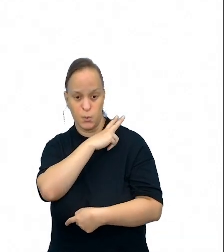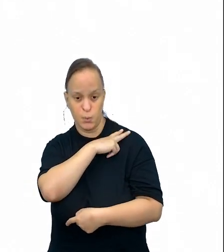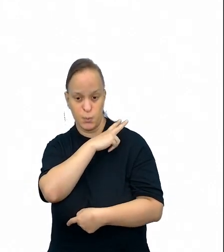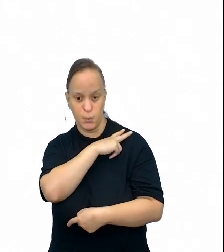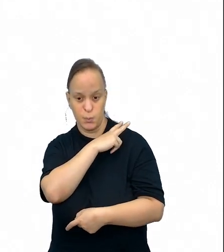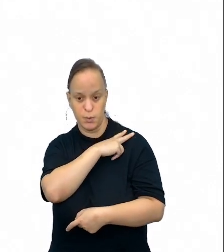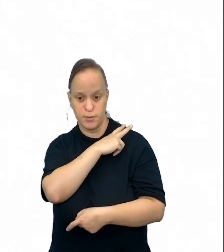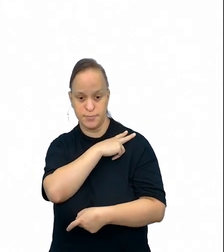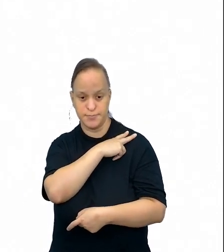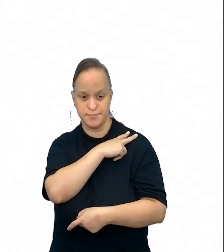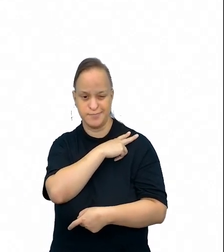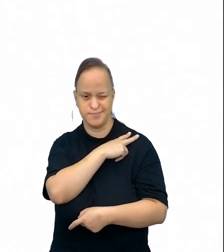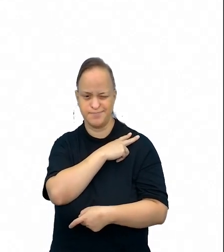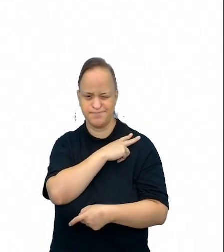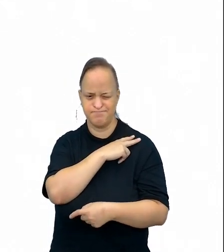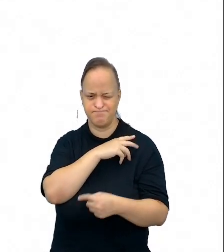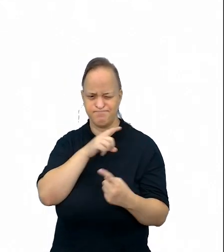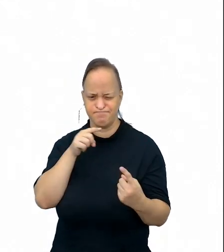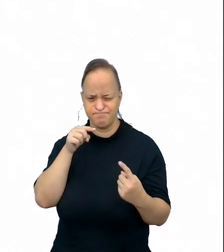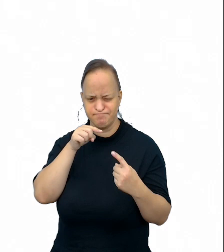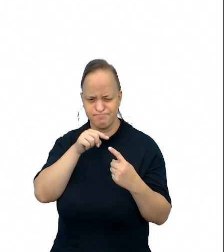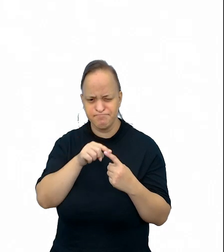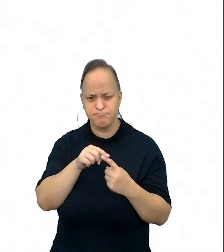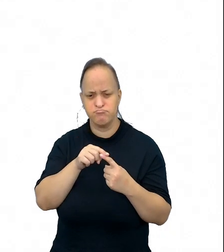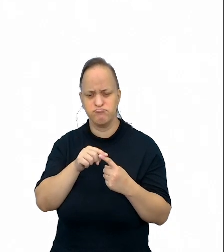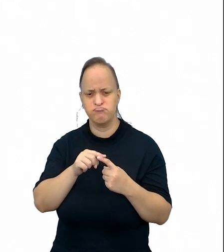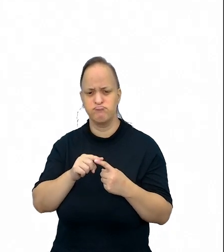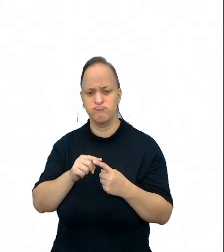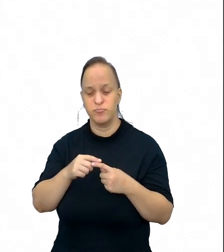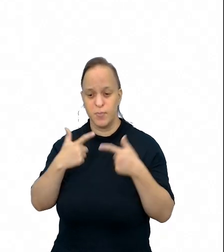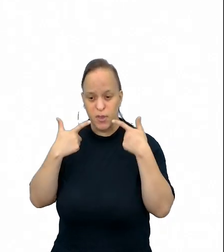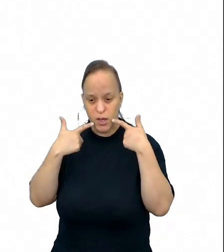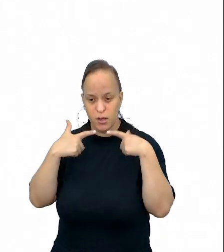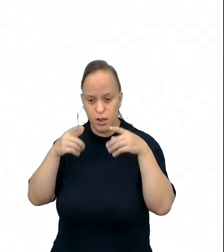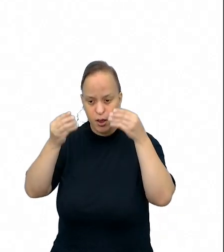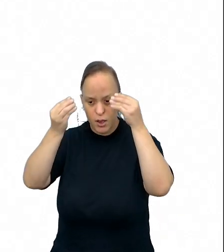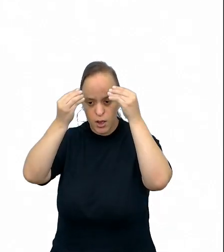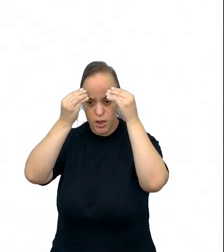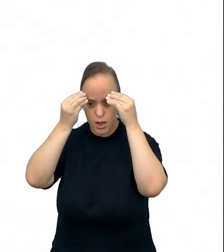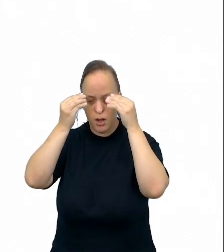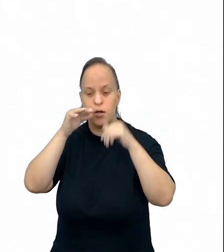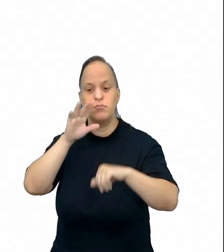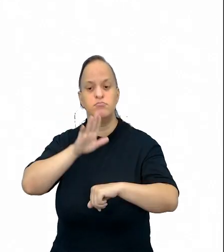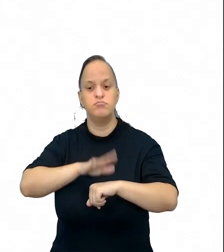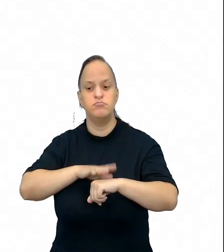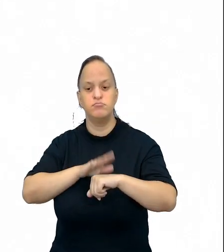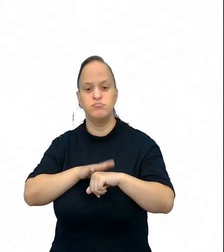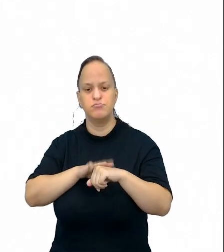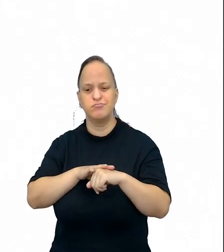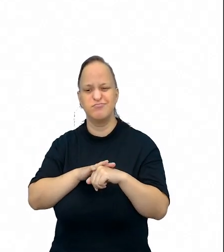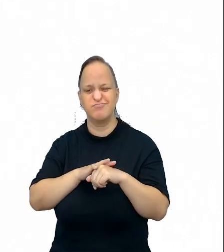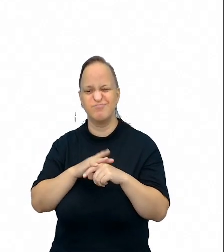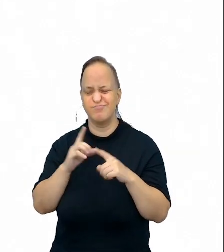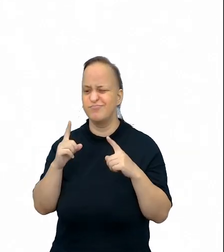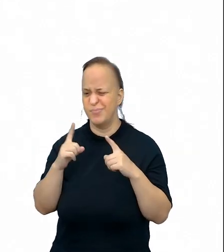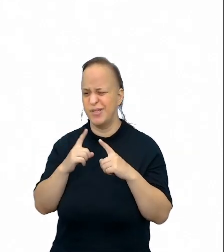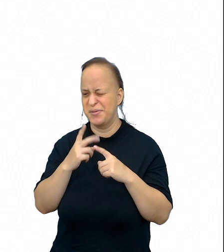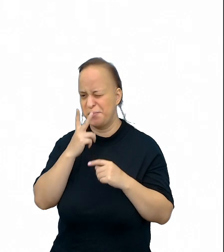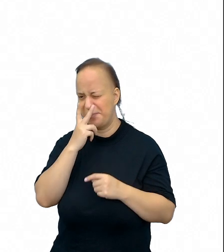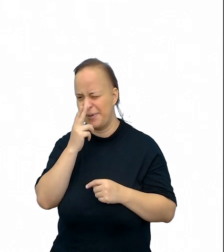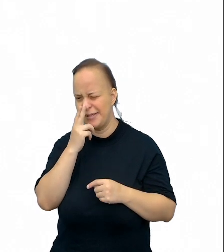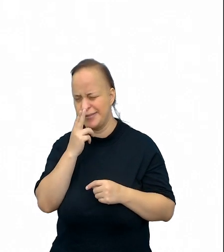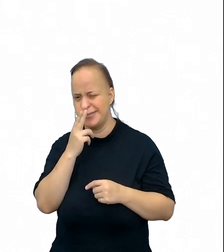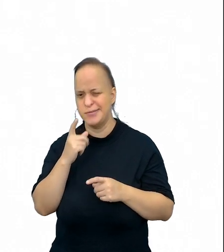objeto parece pequeno, né, que são práticas de linguagem, mas também aqui se fundamenta aulas em que os